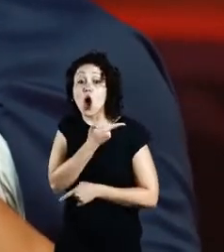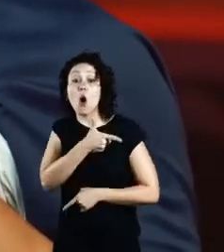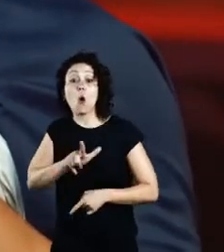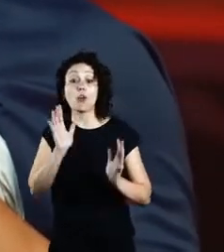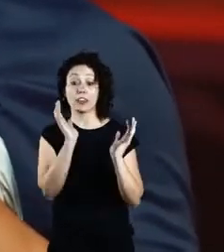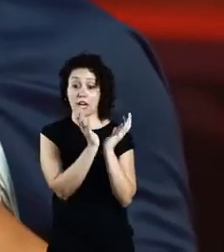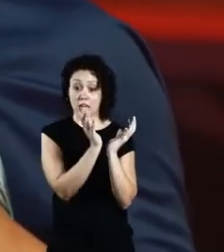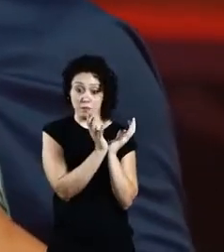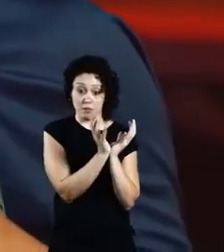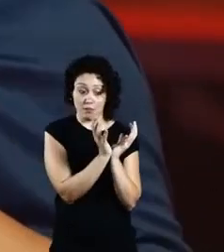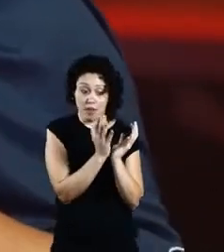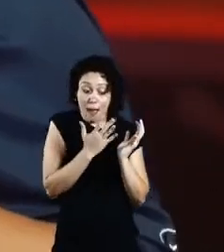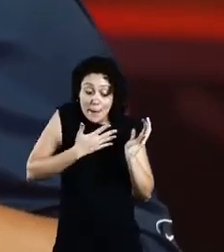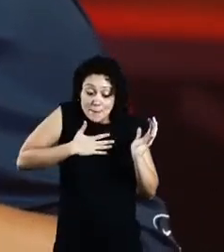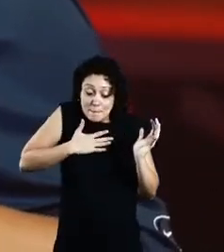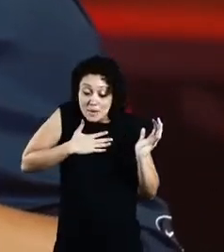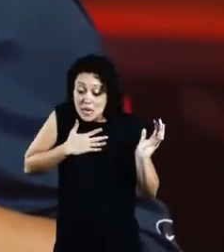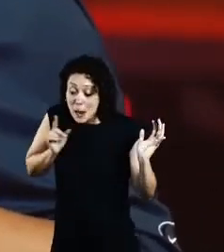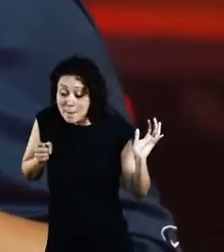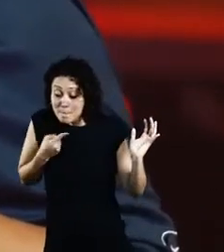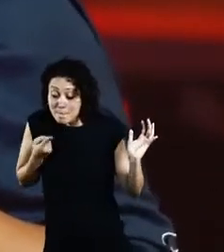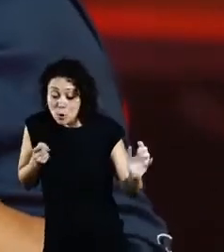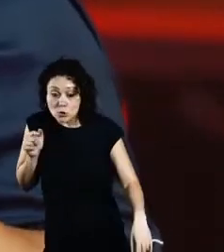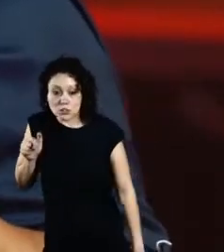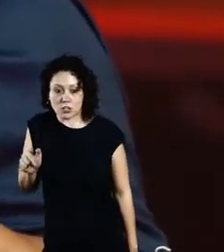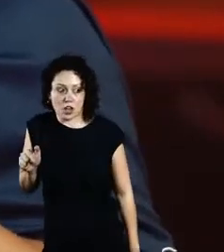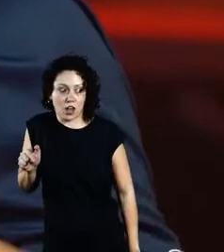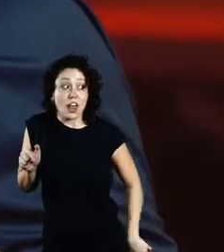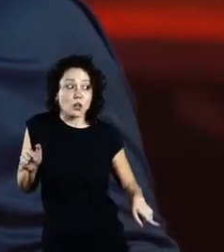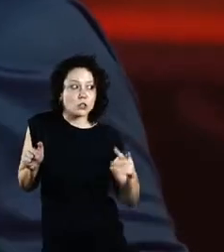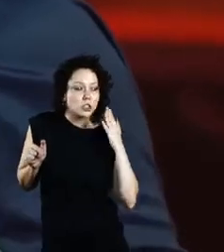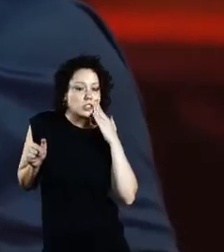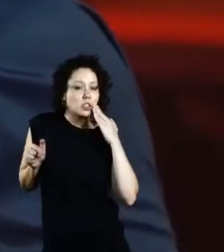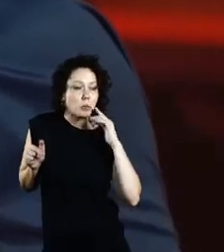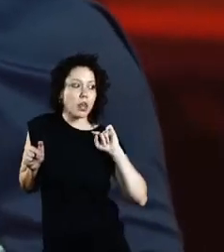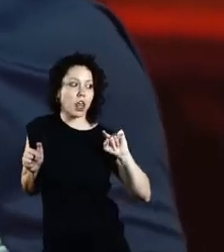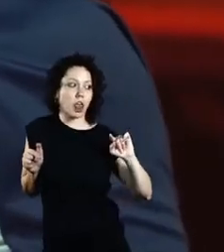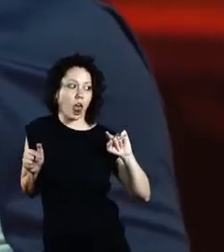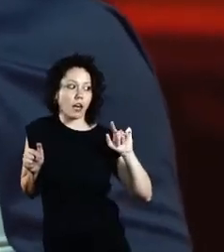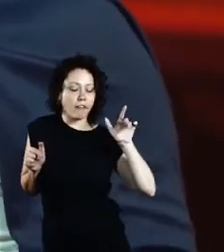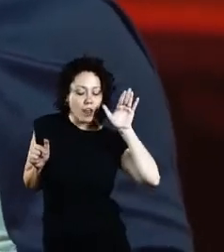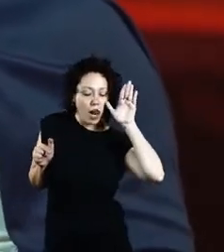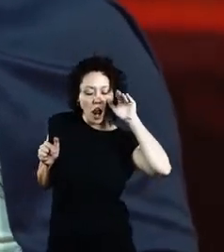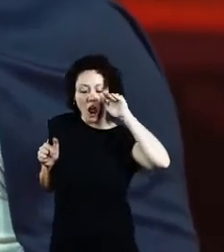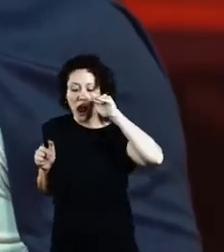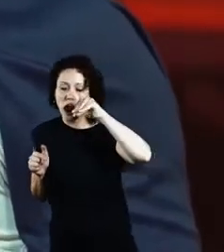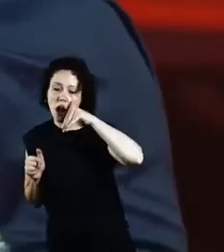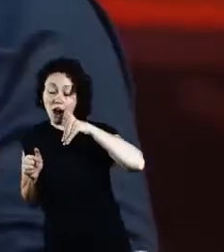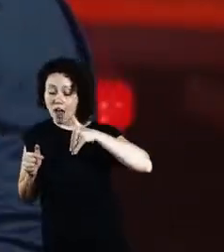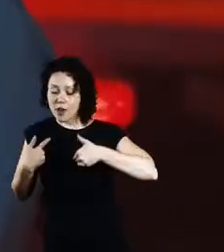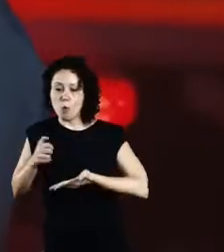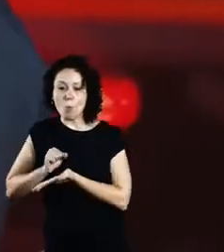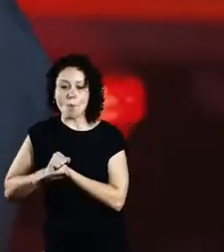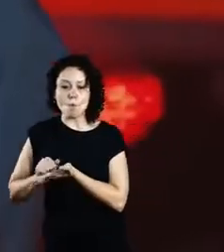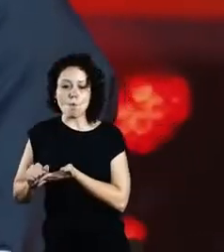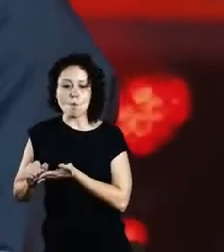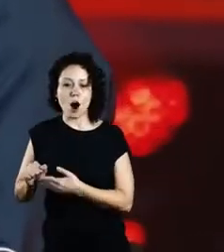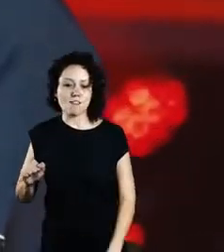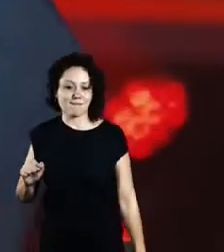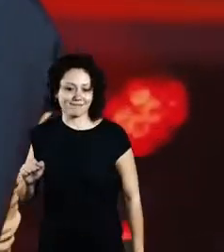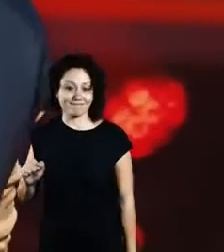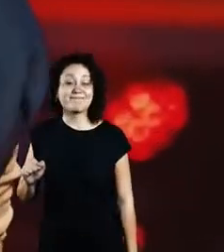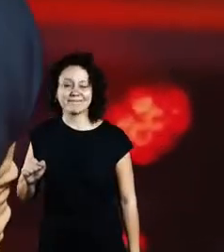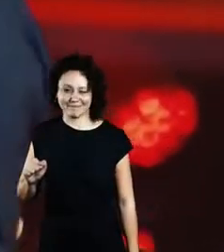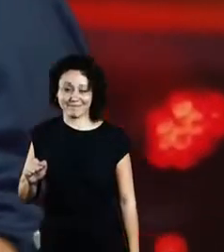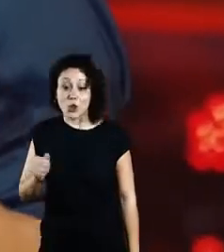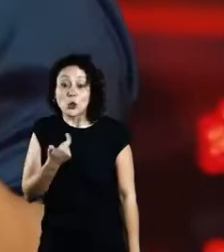tinha a música tal. Então eu já sabia que o cara ia sapiar, eu ia lá e raspava o selo. Ele nunca ia saber. Não tinha Shazam. Mas